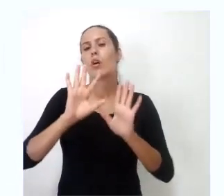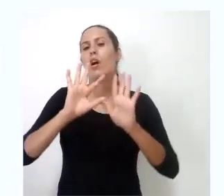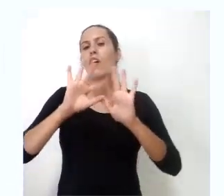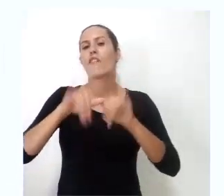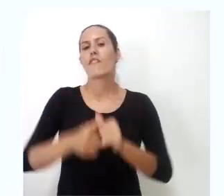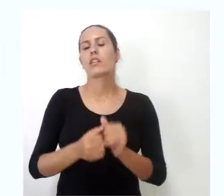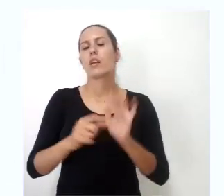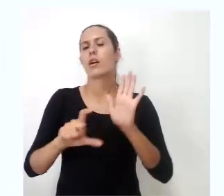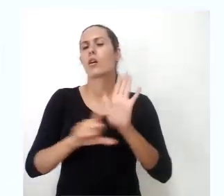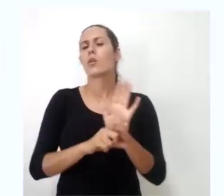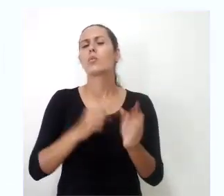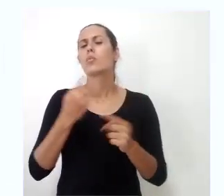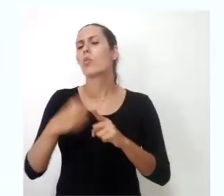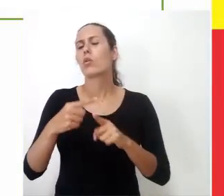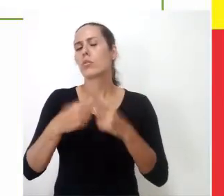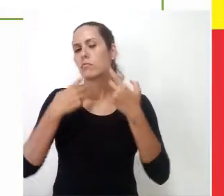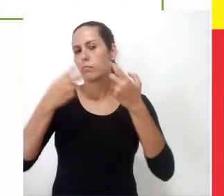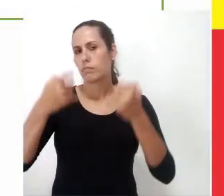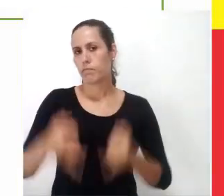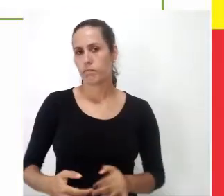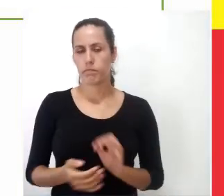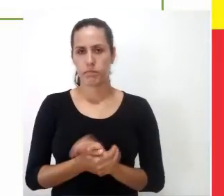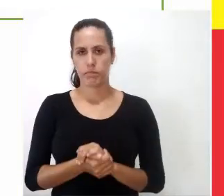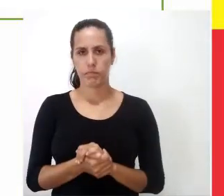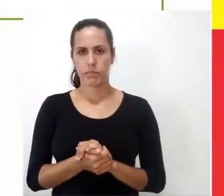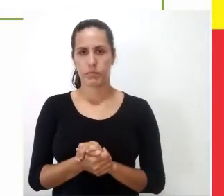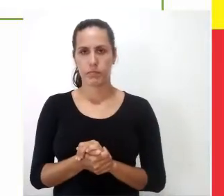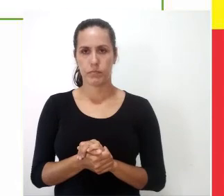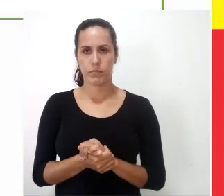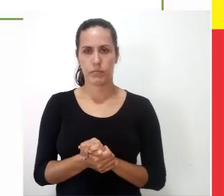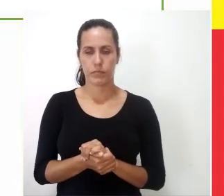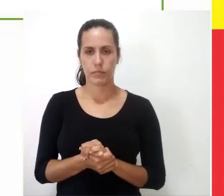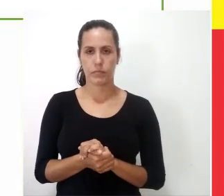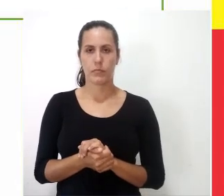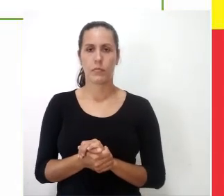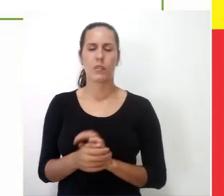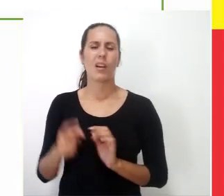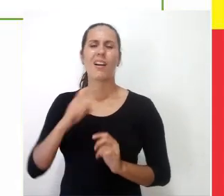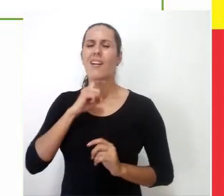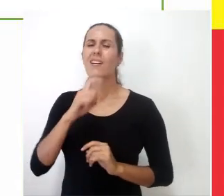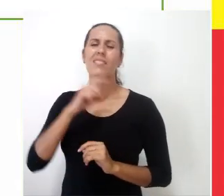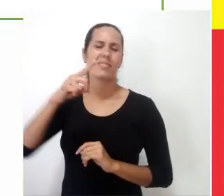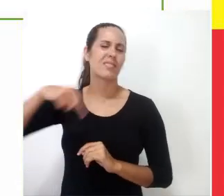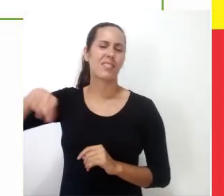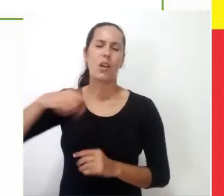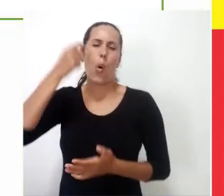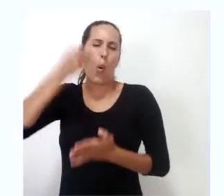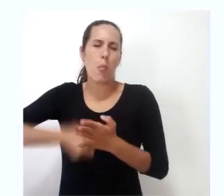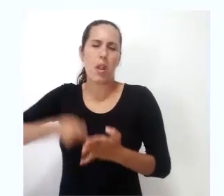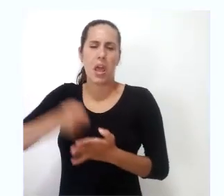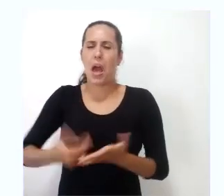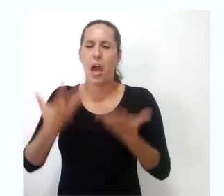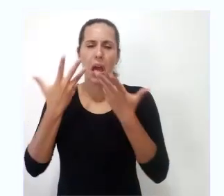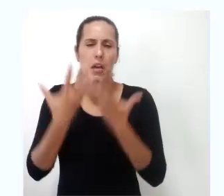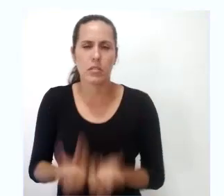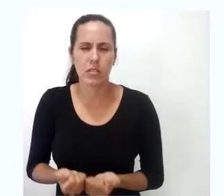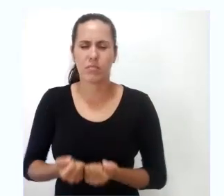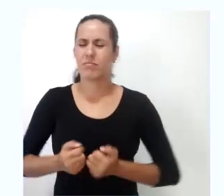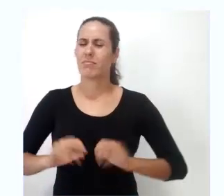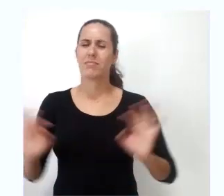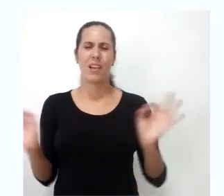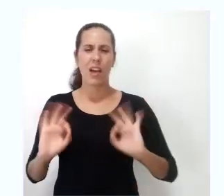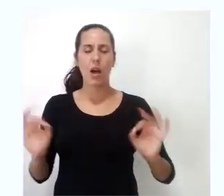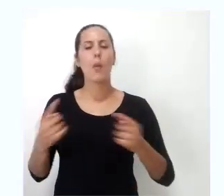escritos, certo? Então vejamos aqui a contra-argumentação que eu falei. Ninguém é obrigado a aceitar a sua